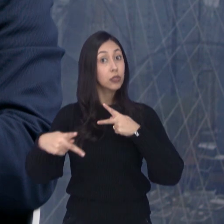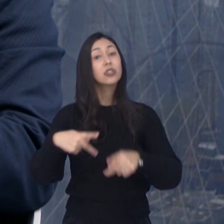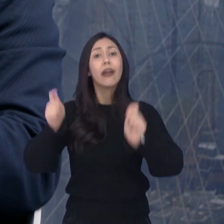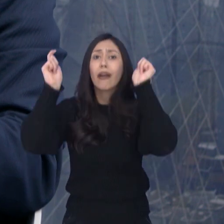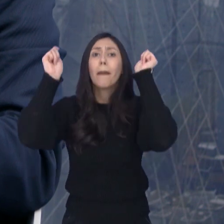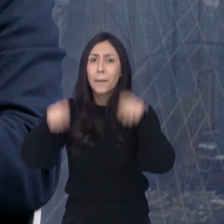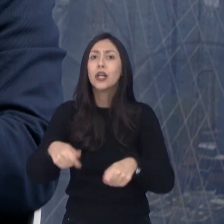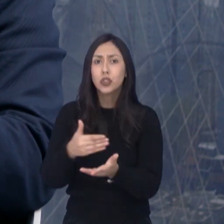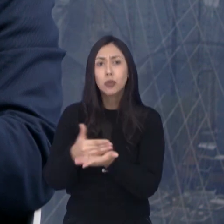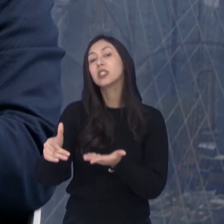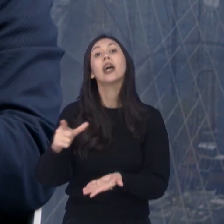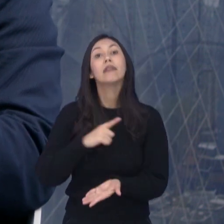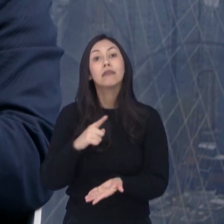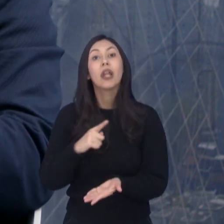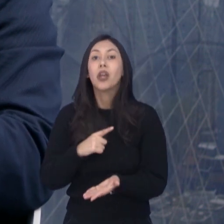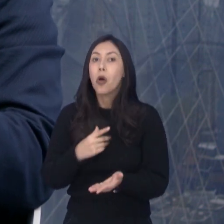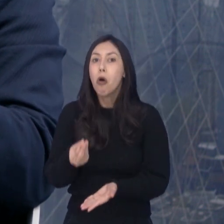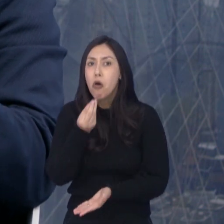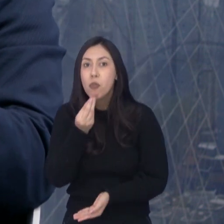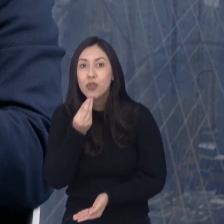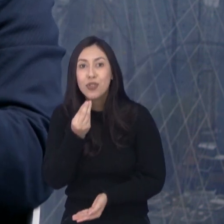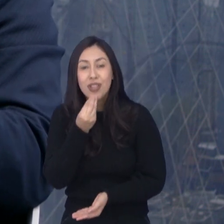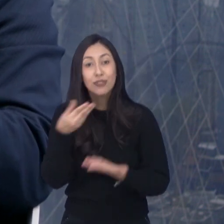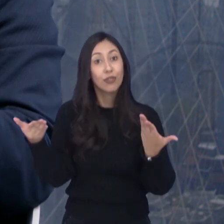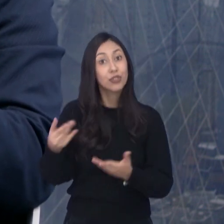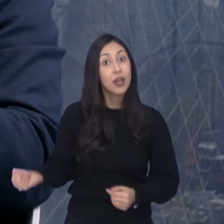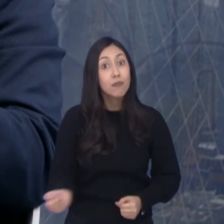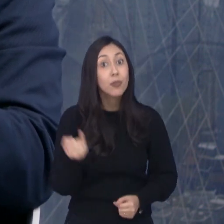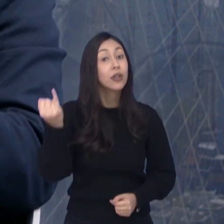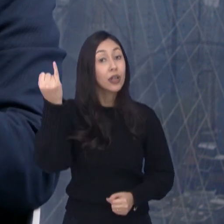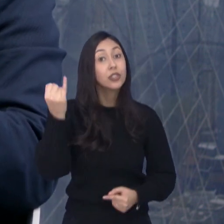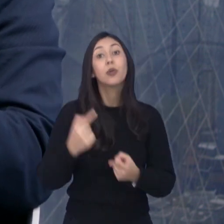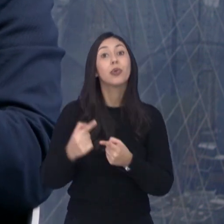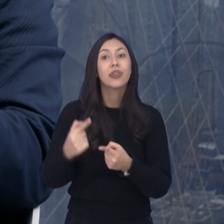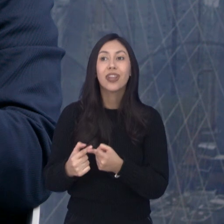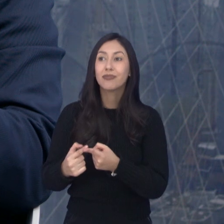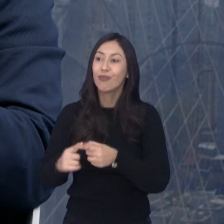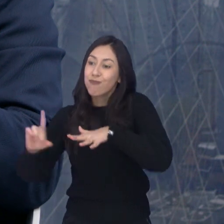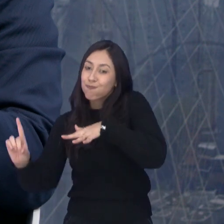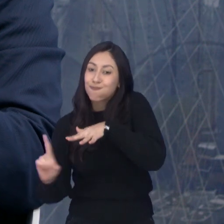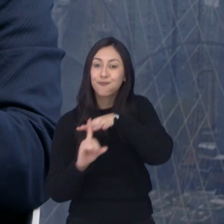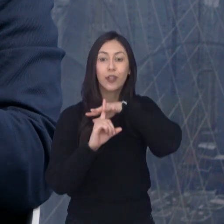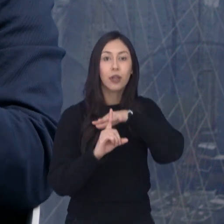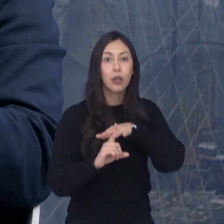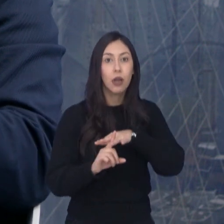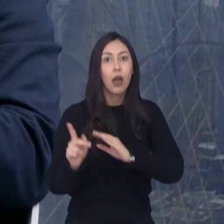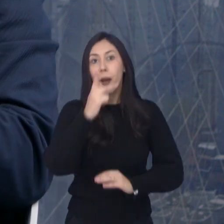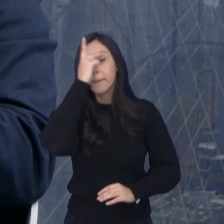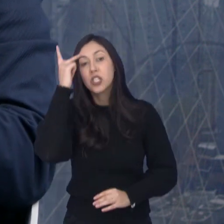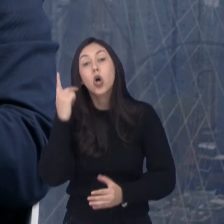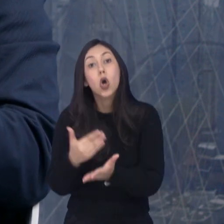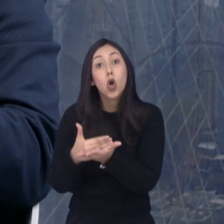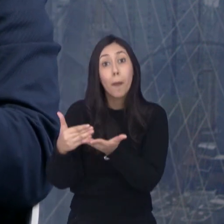isso, tem um olhar para isso, e hoje é muito importante, principalmente porque rompe fronteiras. Quando eu entro na produção artística de vídeos ou até